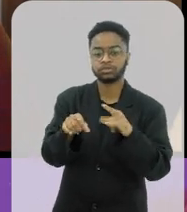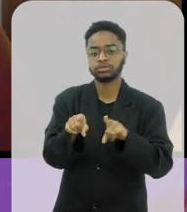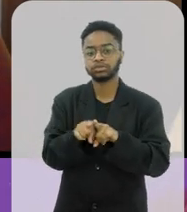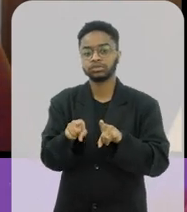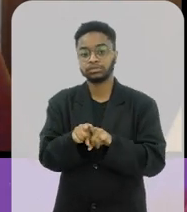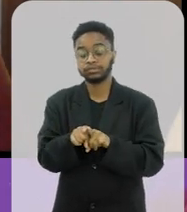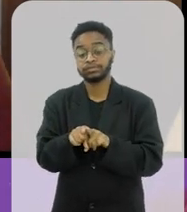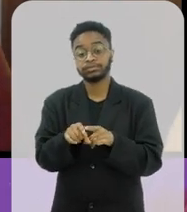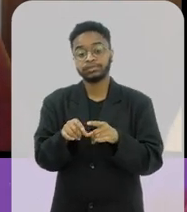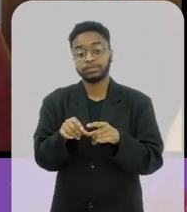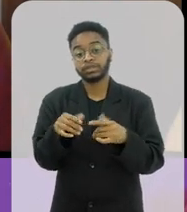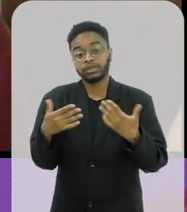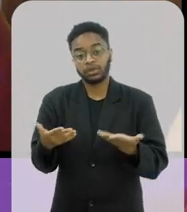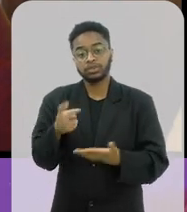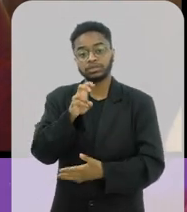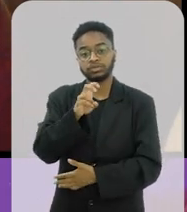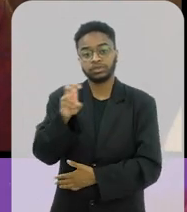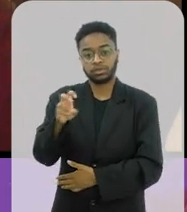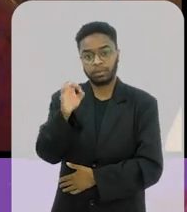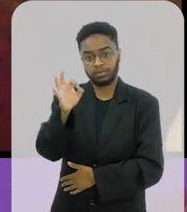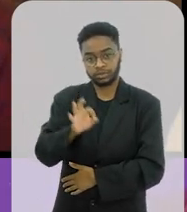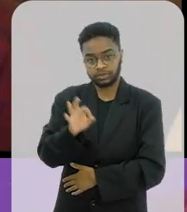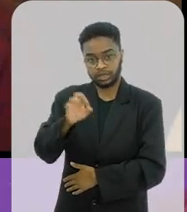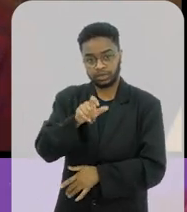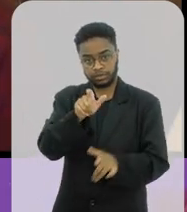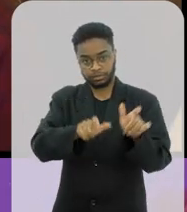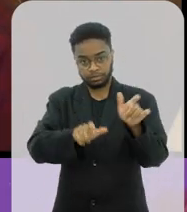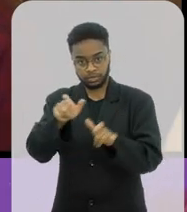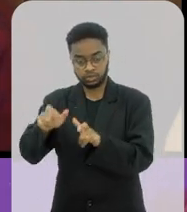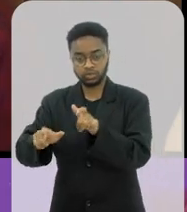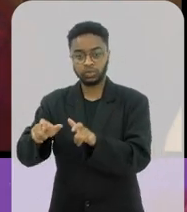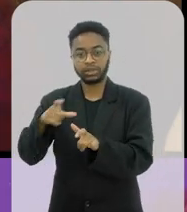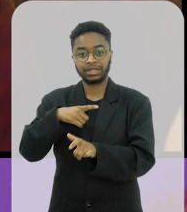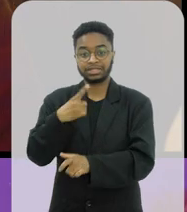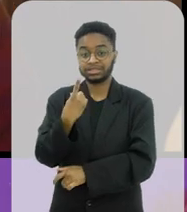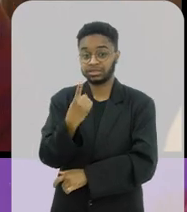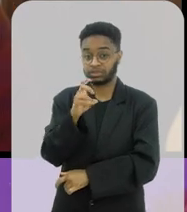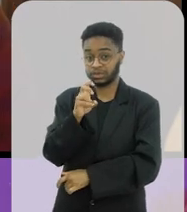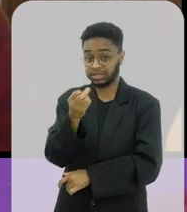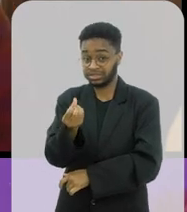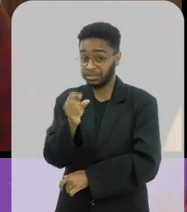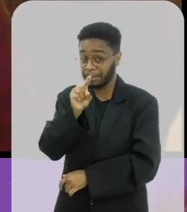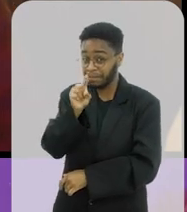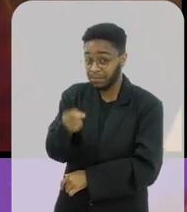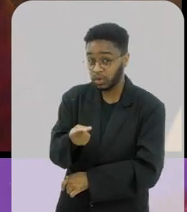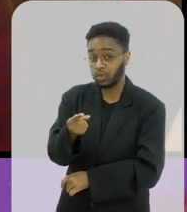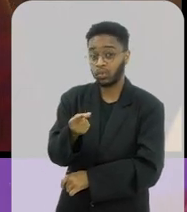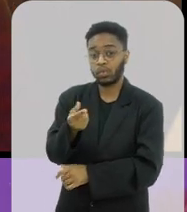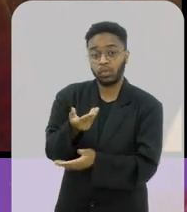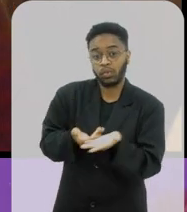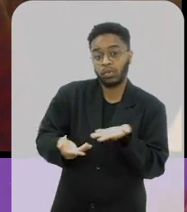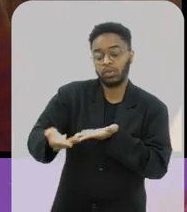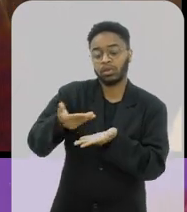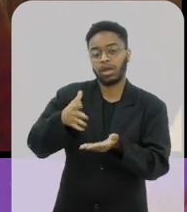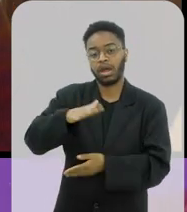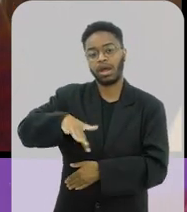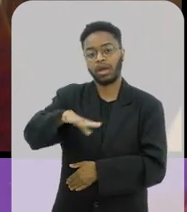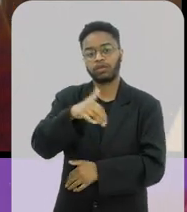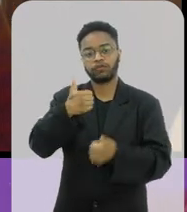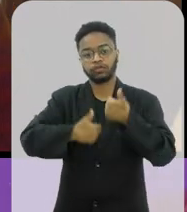Então, 55% desses 156 mil envolvidos diretamente com o